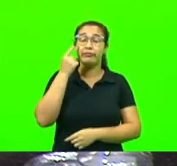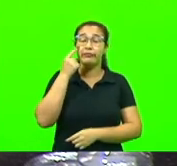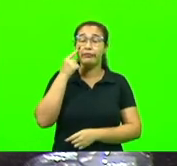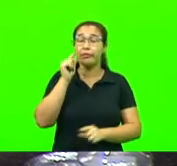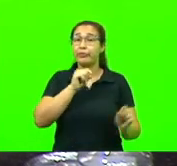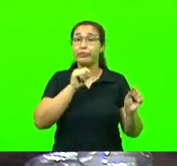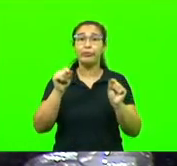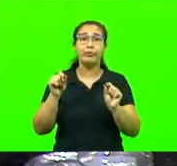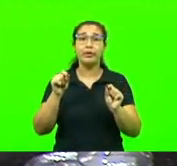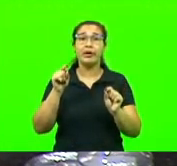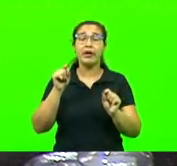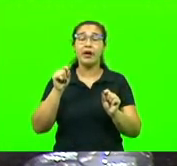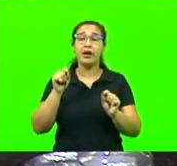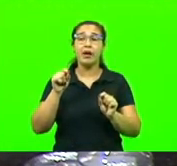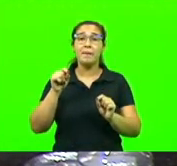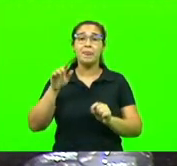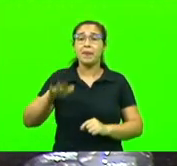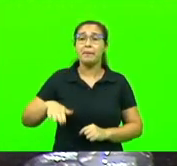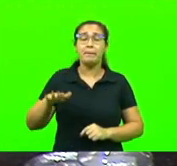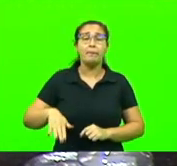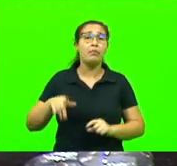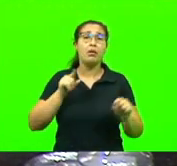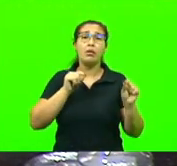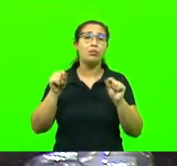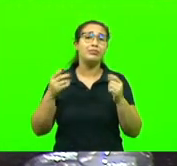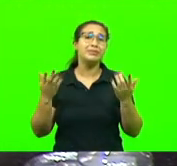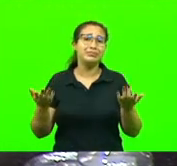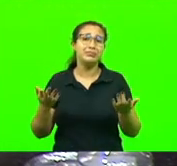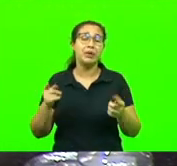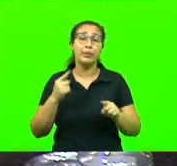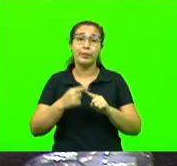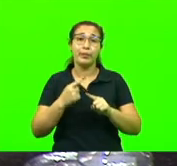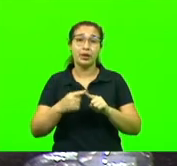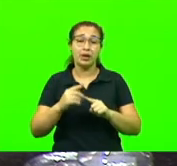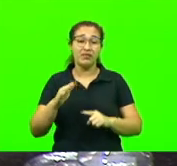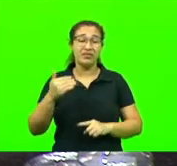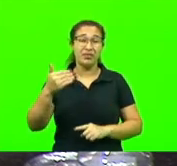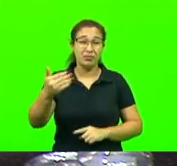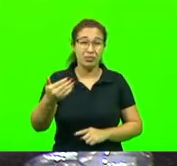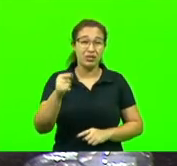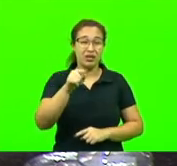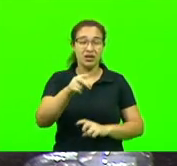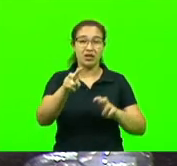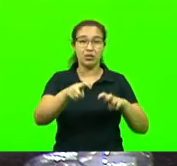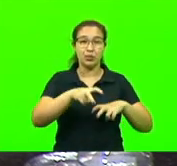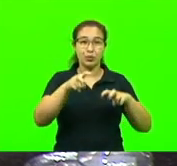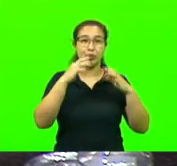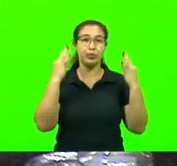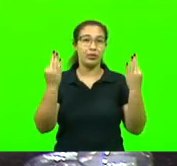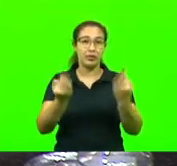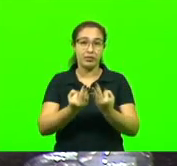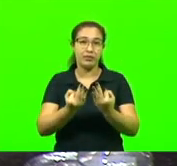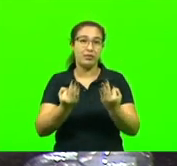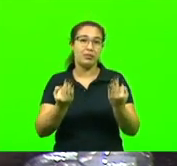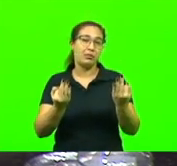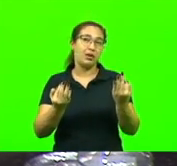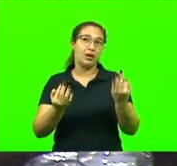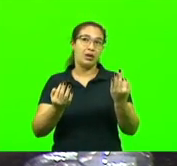mais barato. Porque, no final das contas, geralmente, a agricultura familiar, por não ter uma